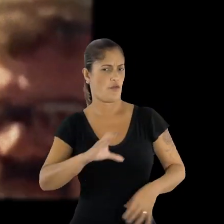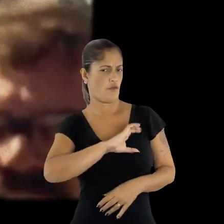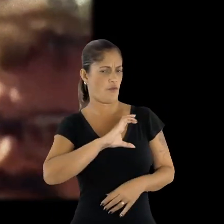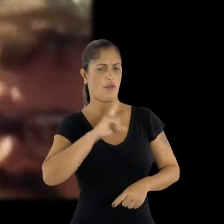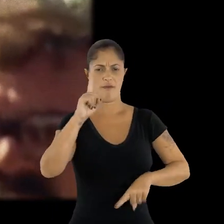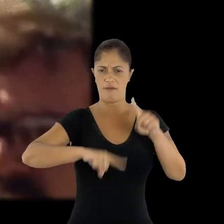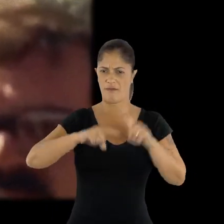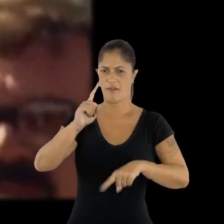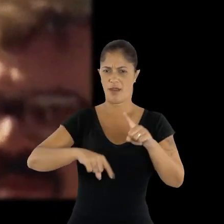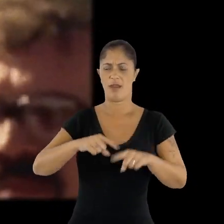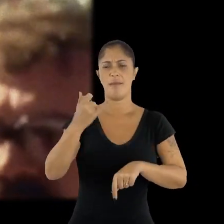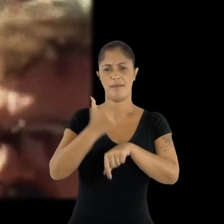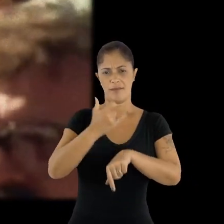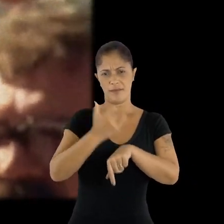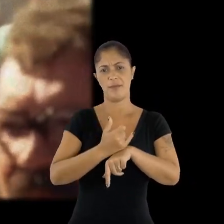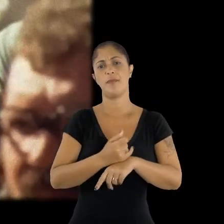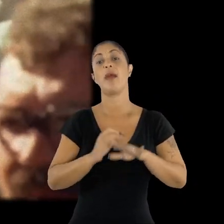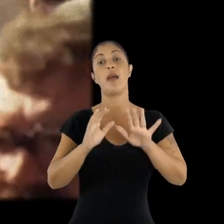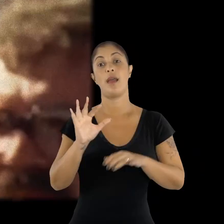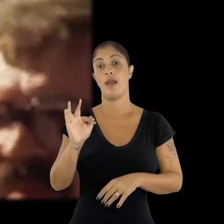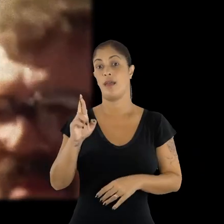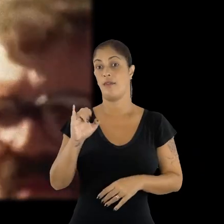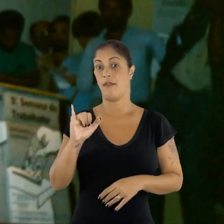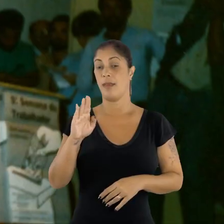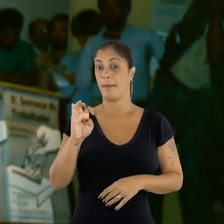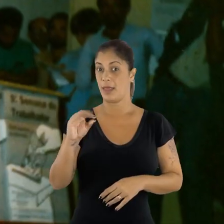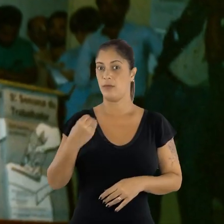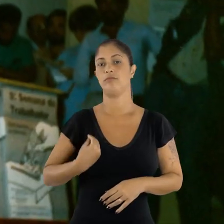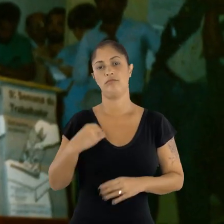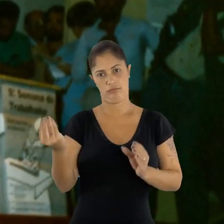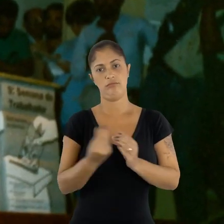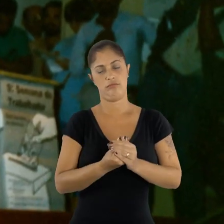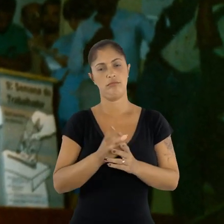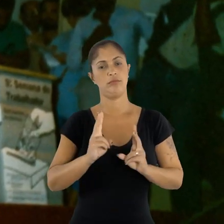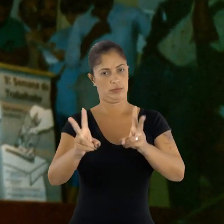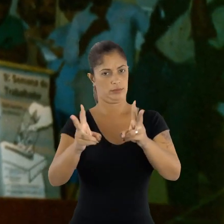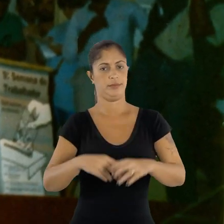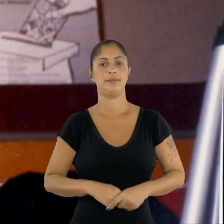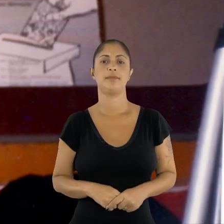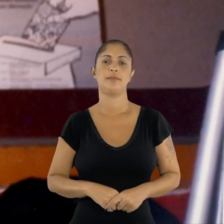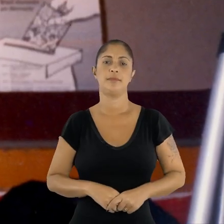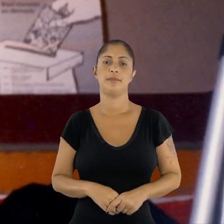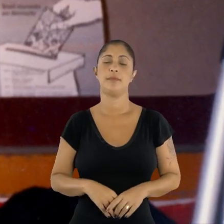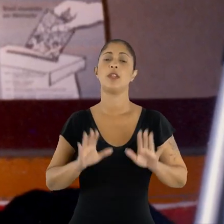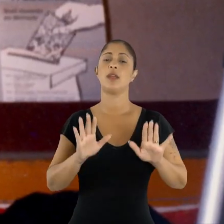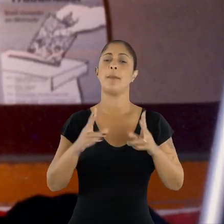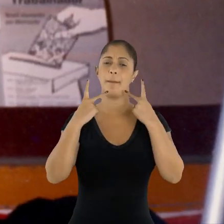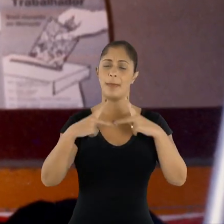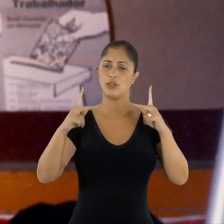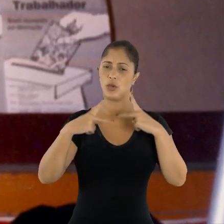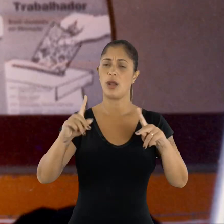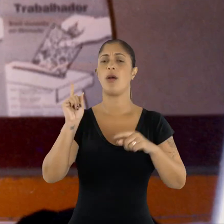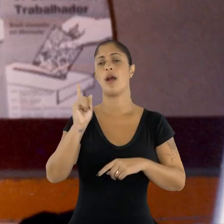seus uniformes, com ferramentas, e Frei Beto sempre presente. Em um palco, o presidente Lula de pé ao Ah, microfone. vocês são